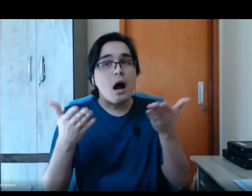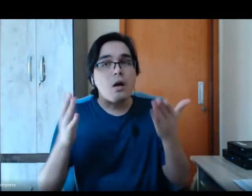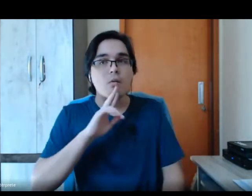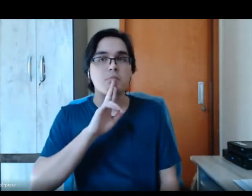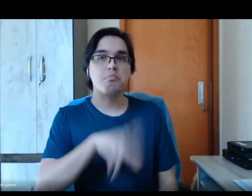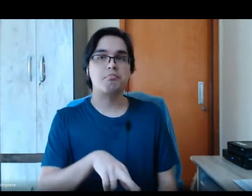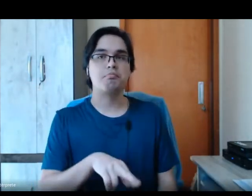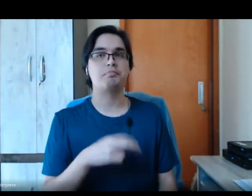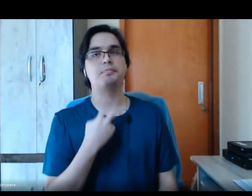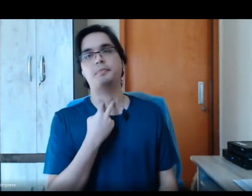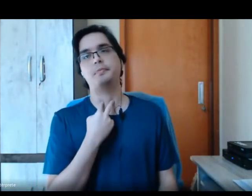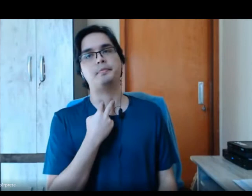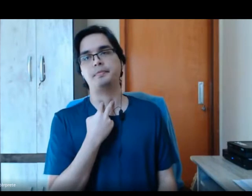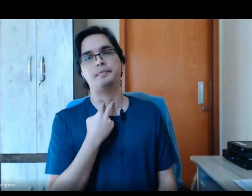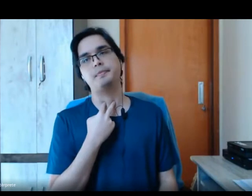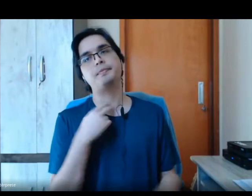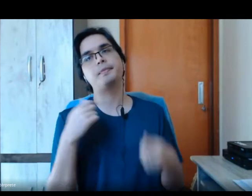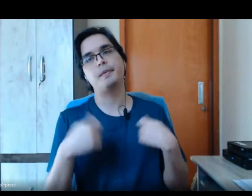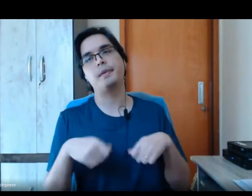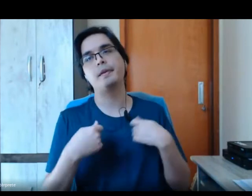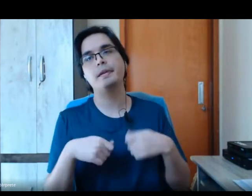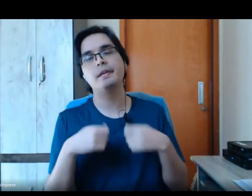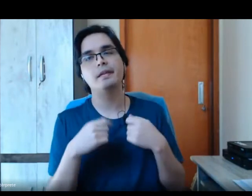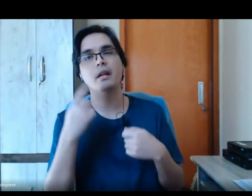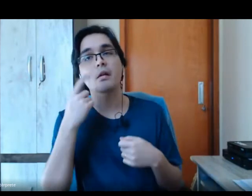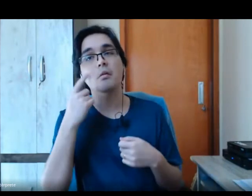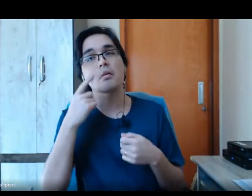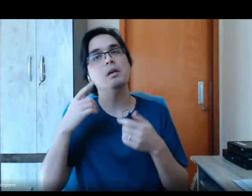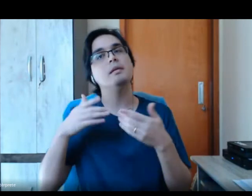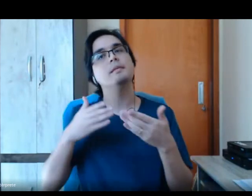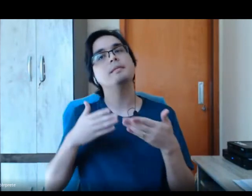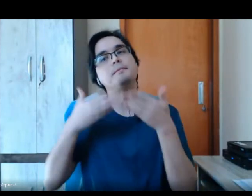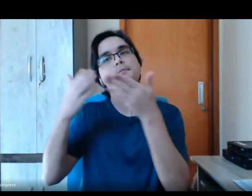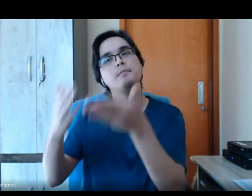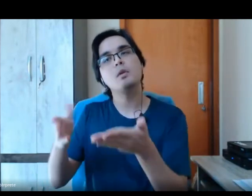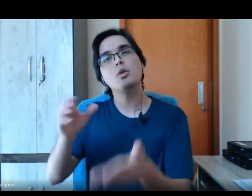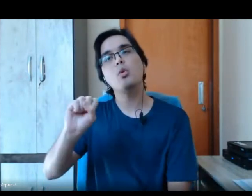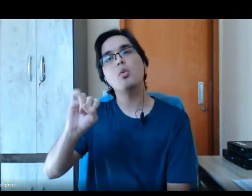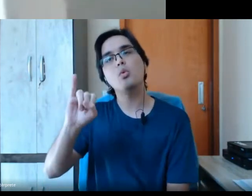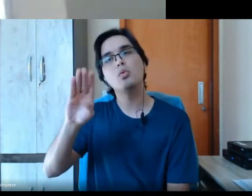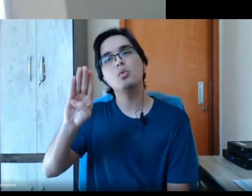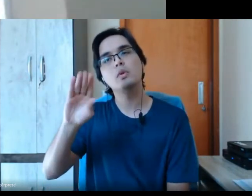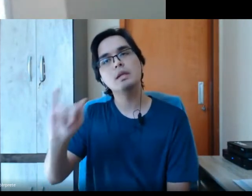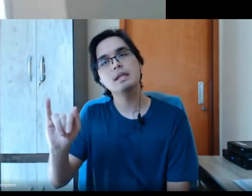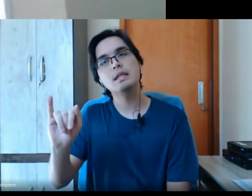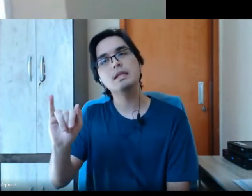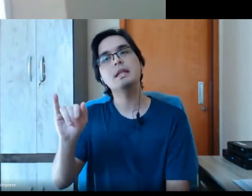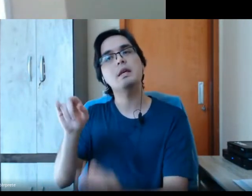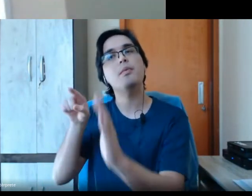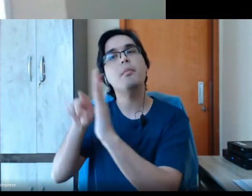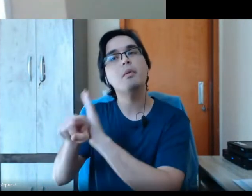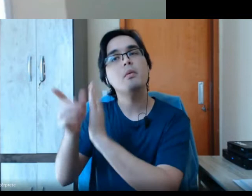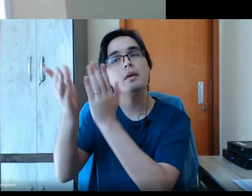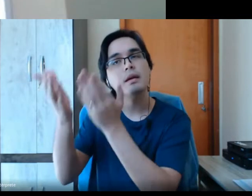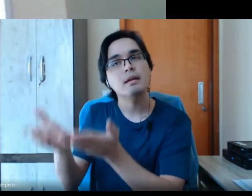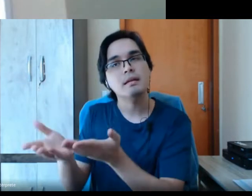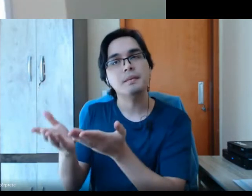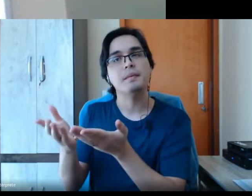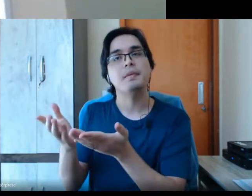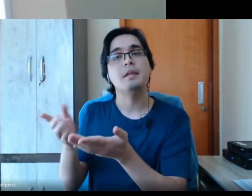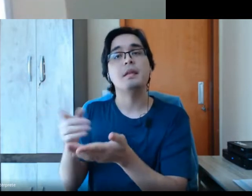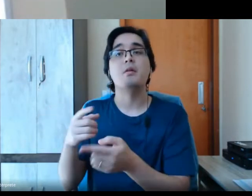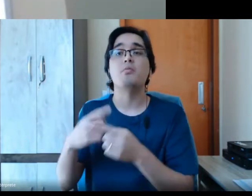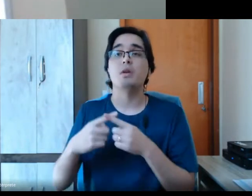na reunião, porque ela estava acompanhando no streaming, e a gente está tentando que ela participe aqui, para